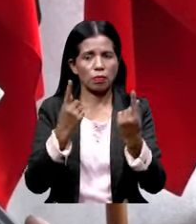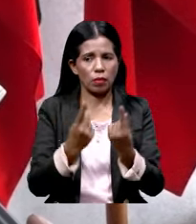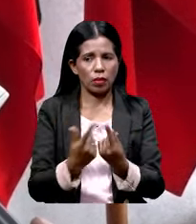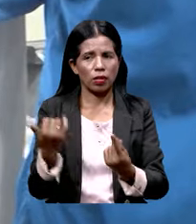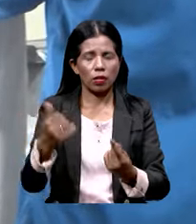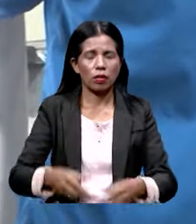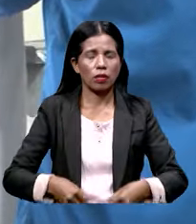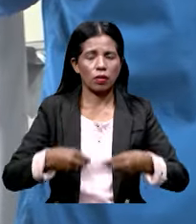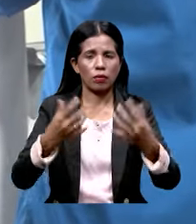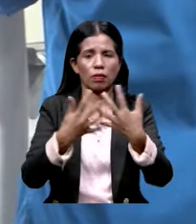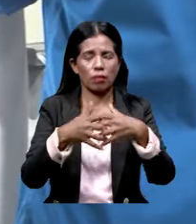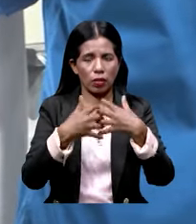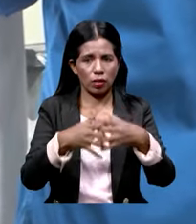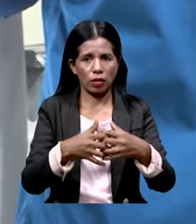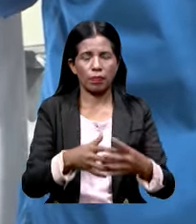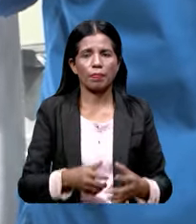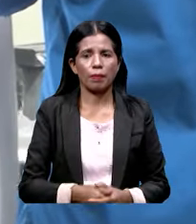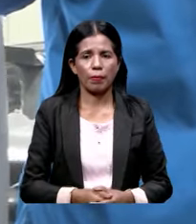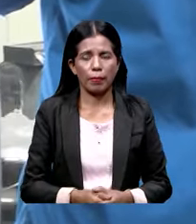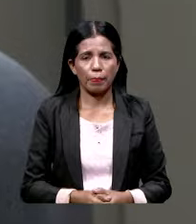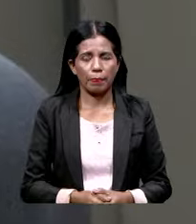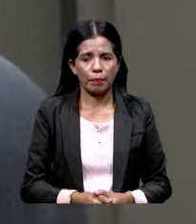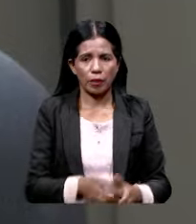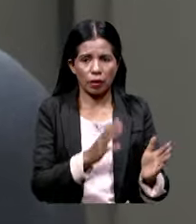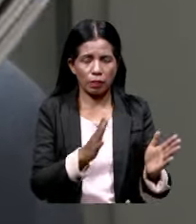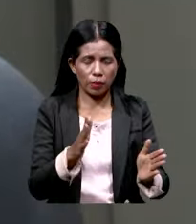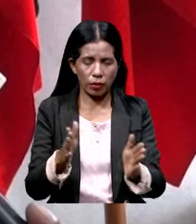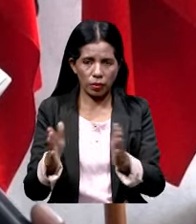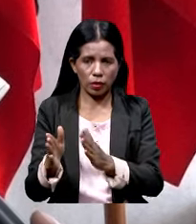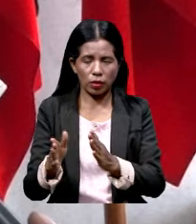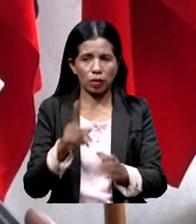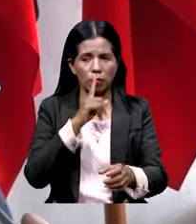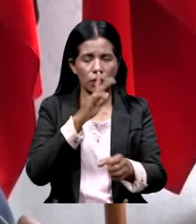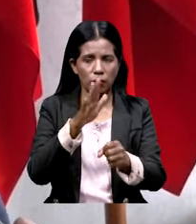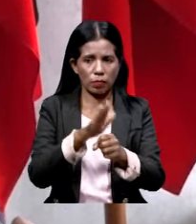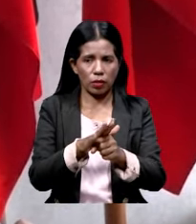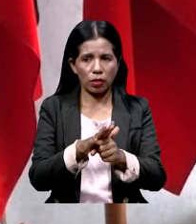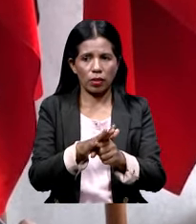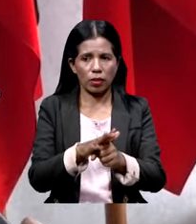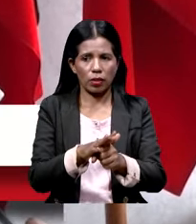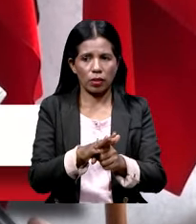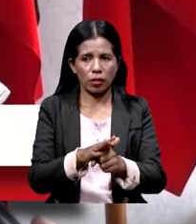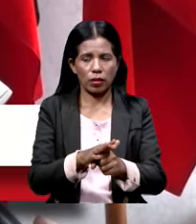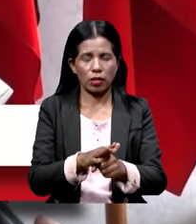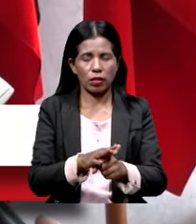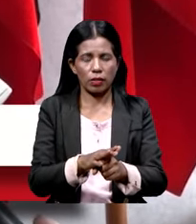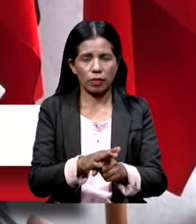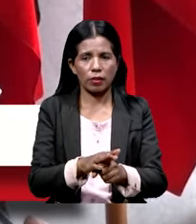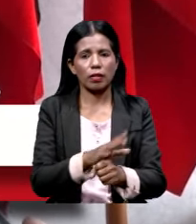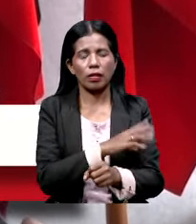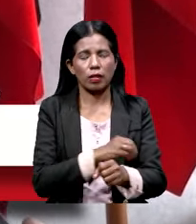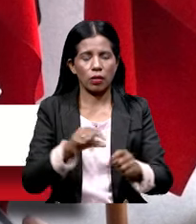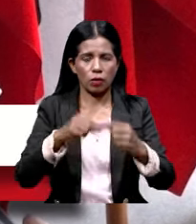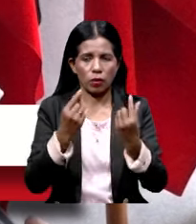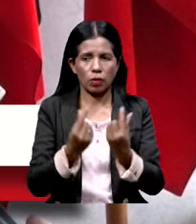se fornece máquina imprimida. O processo compromisso valo, que a Cleortan, equipa